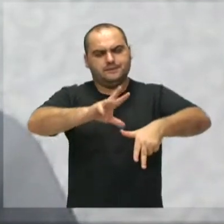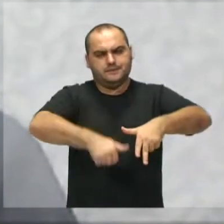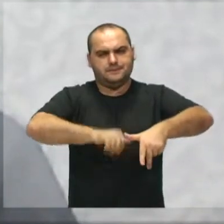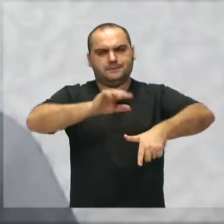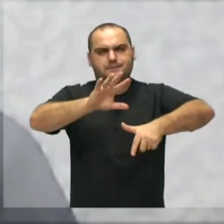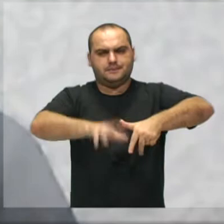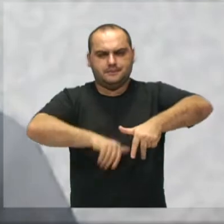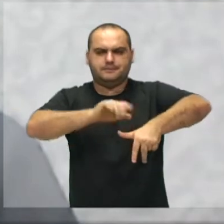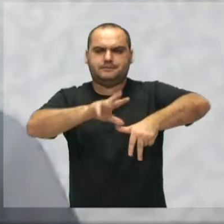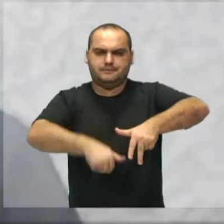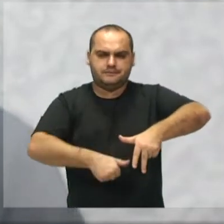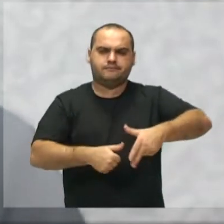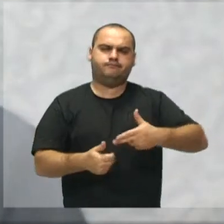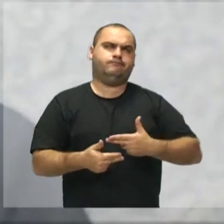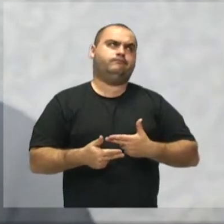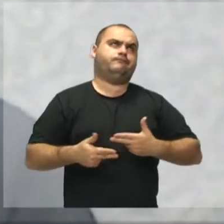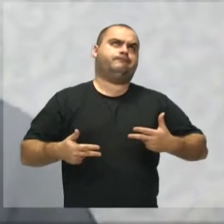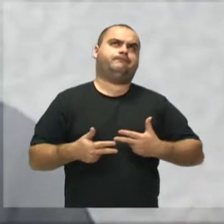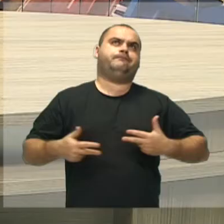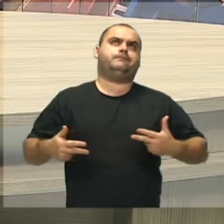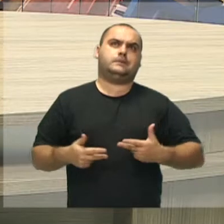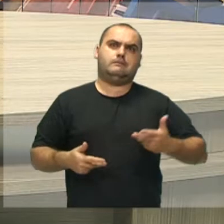foi